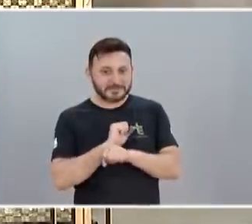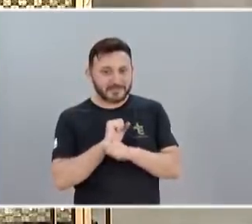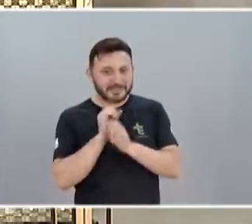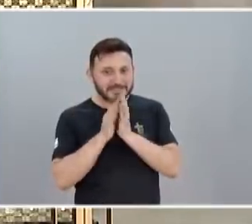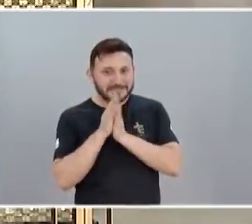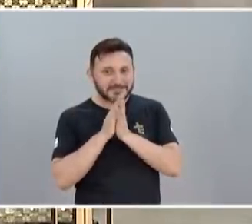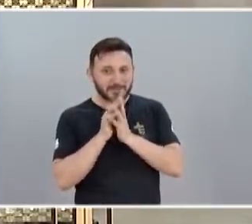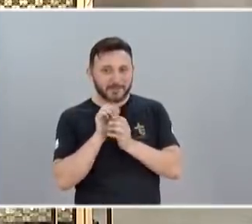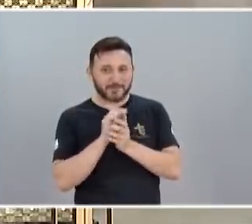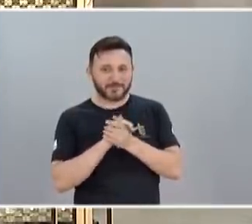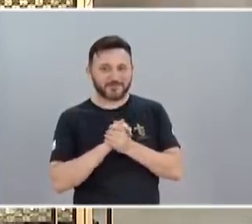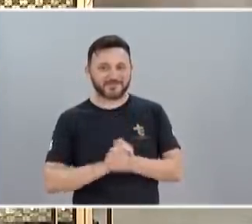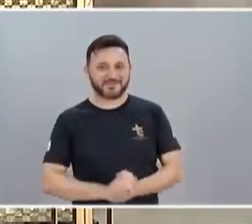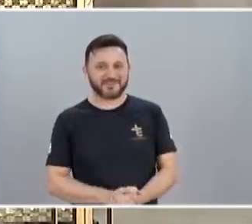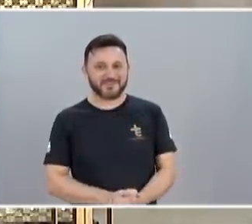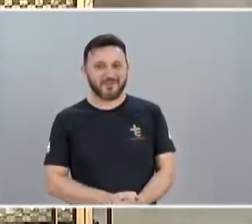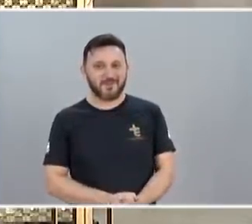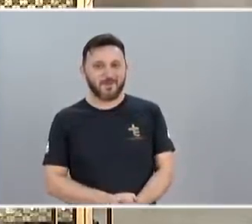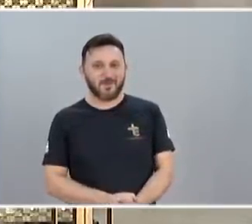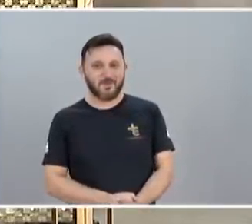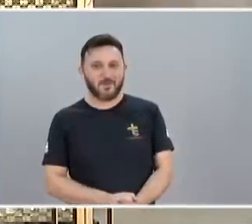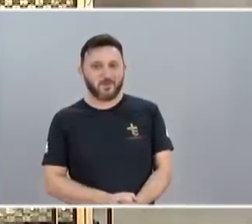diretor. Aqui.